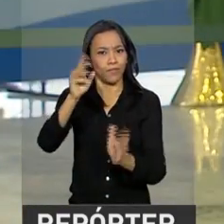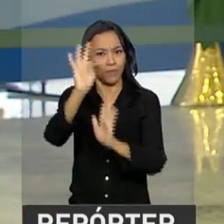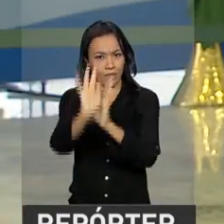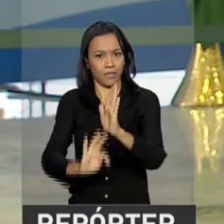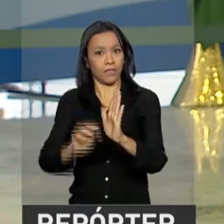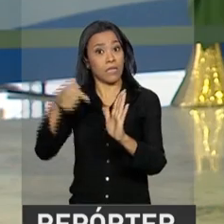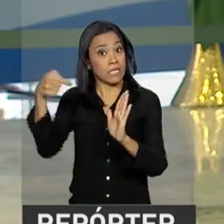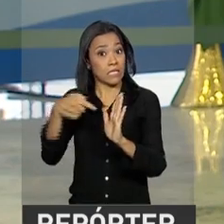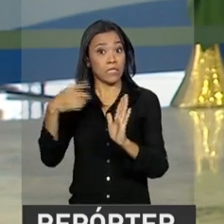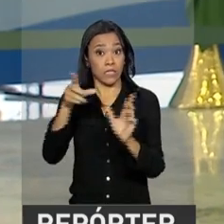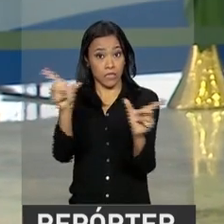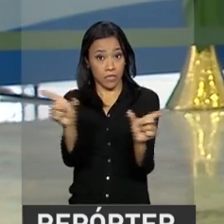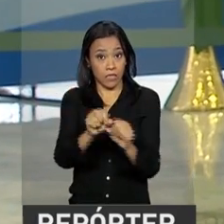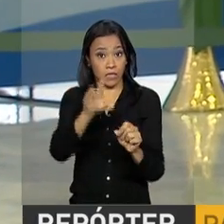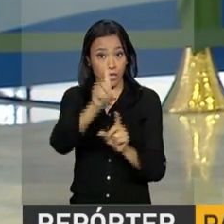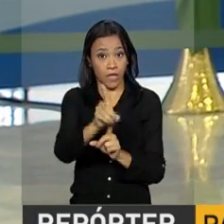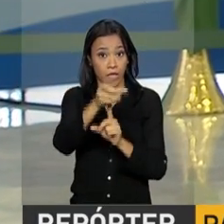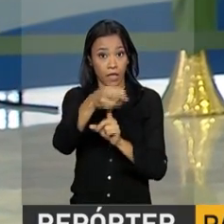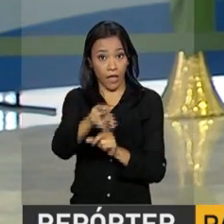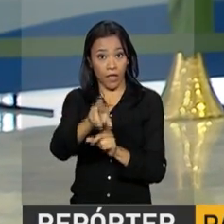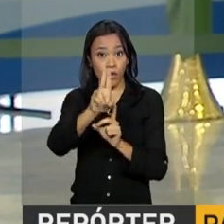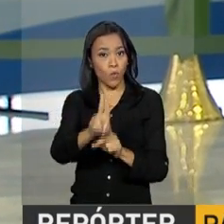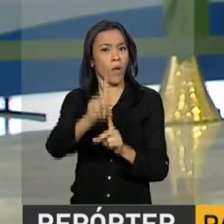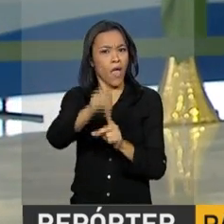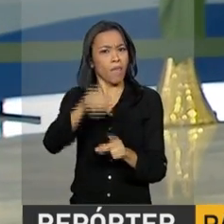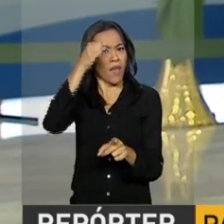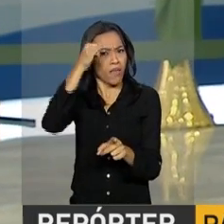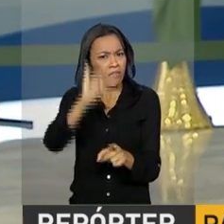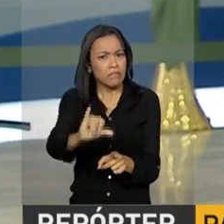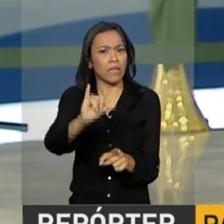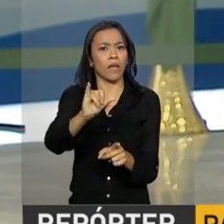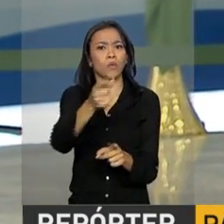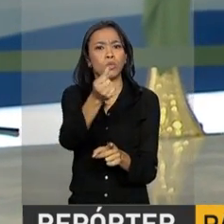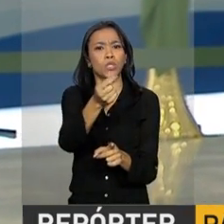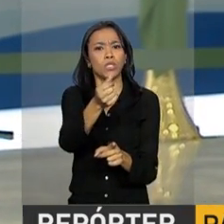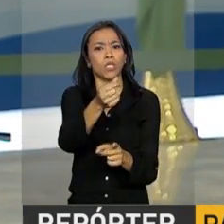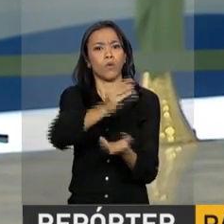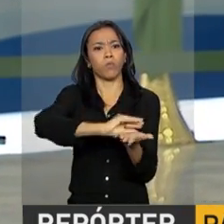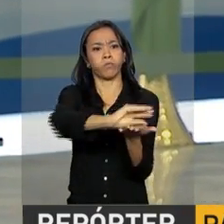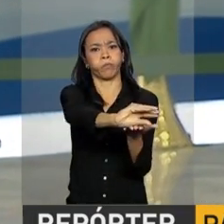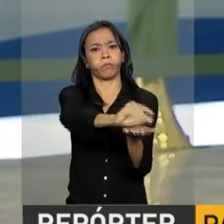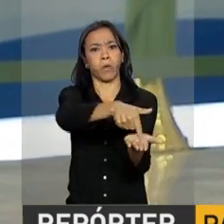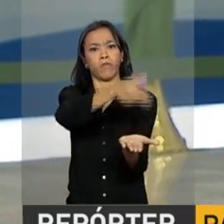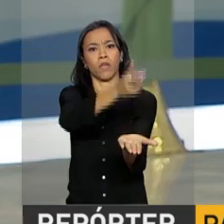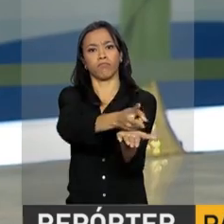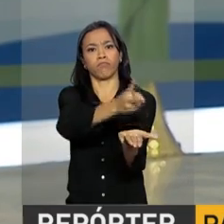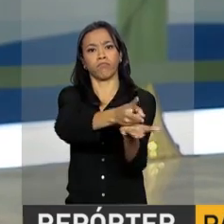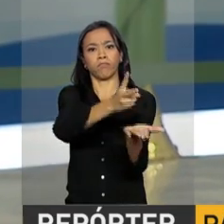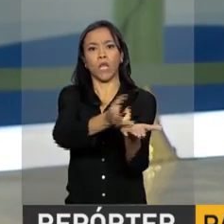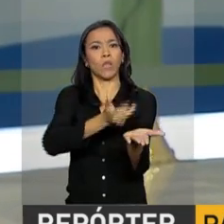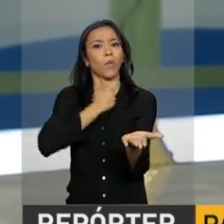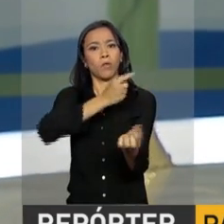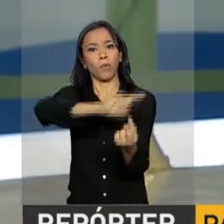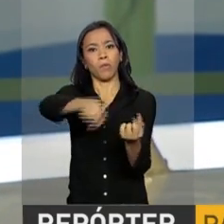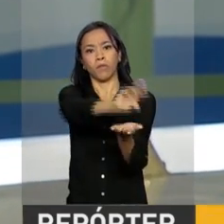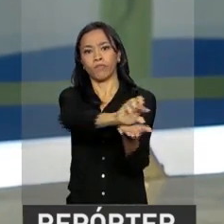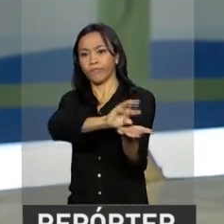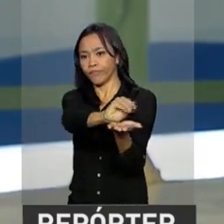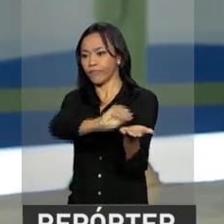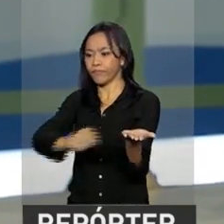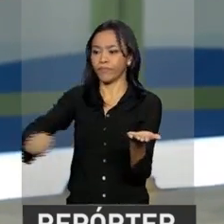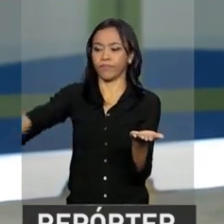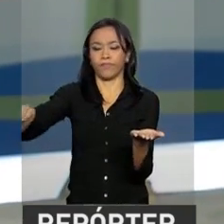dru ela considerada a importante para evitar o engessamento das despesas que estão previstas no orçamento esse texto ele